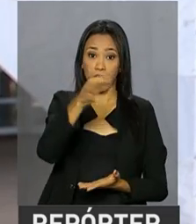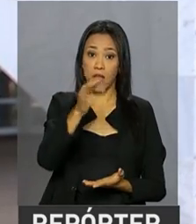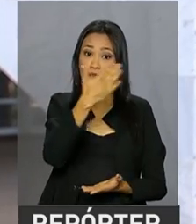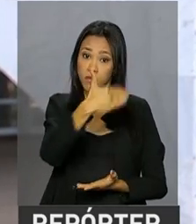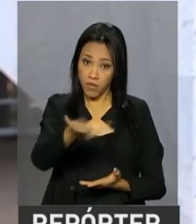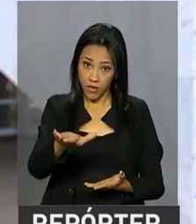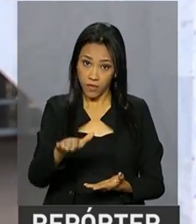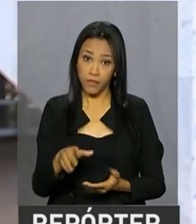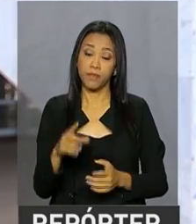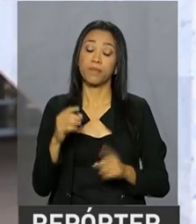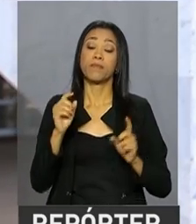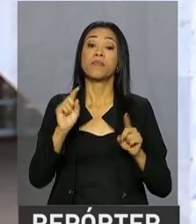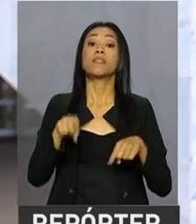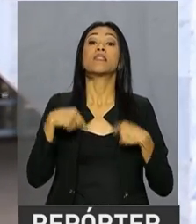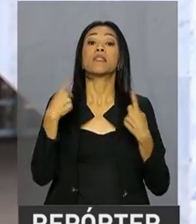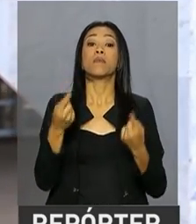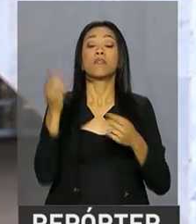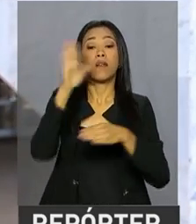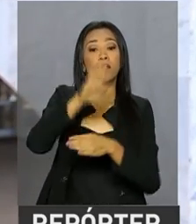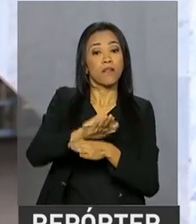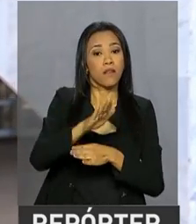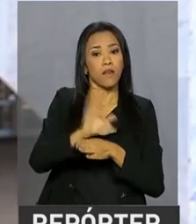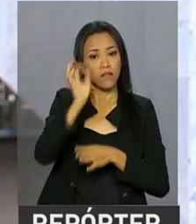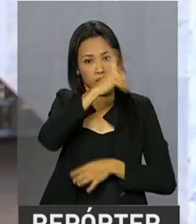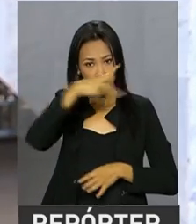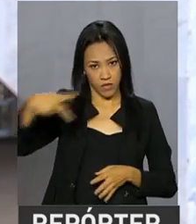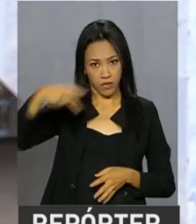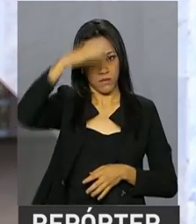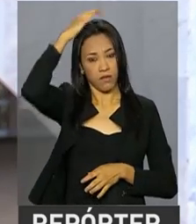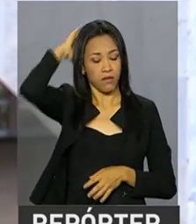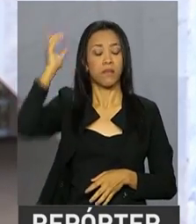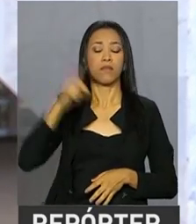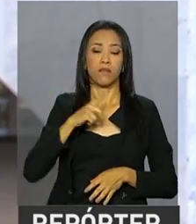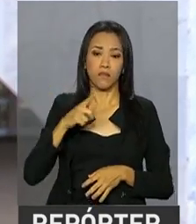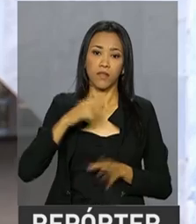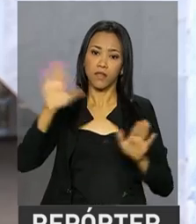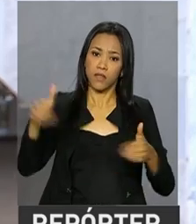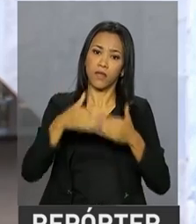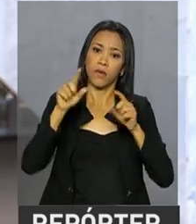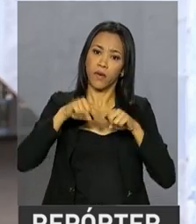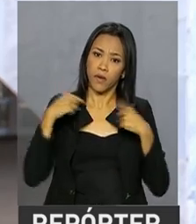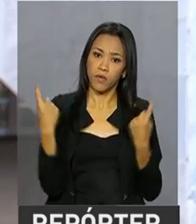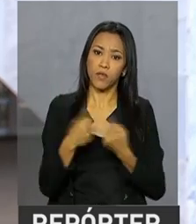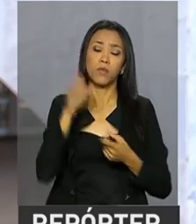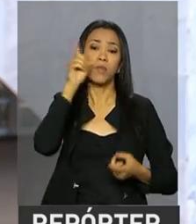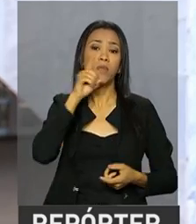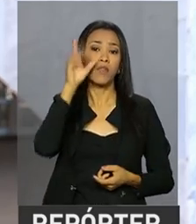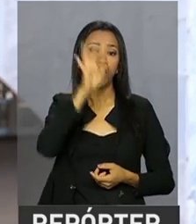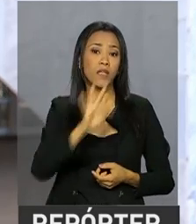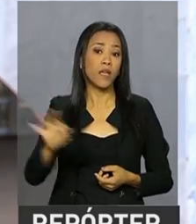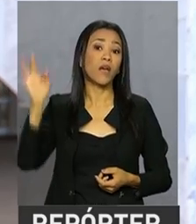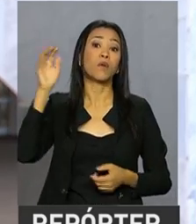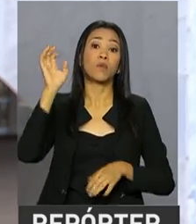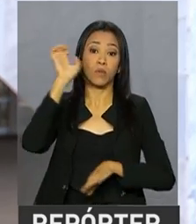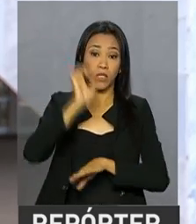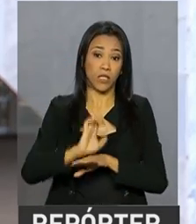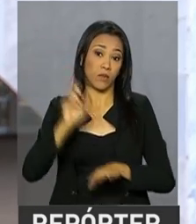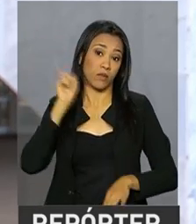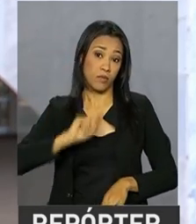da manhã. Daí já na parte da tarde, o presidente se reúne também com o deputado federal Fábio Ramalho, de Minas Gerais, que é o